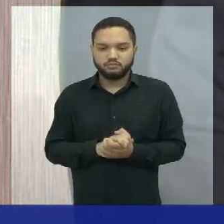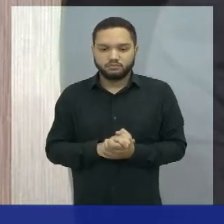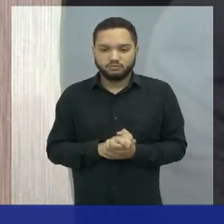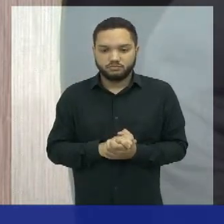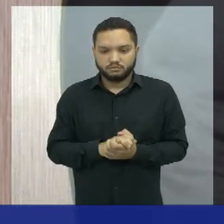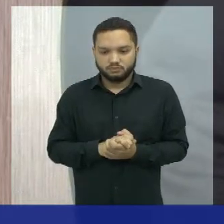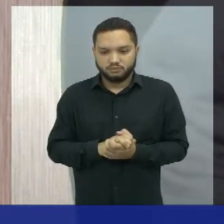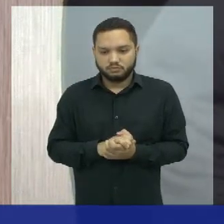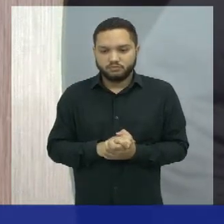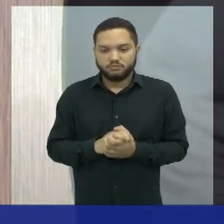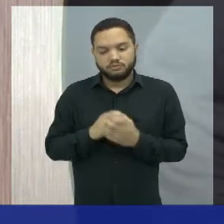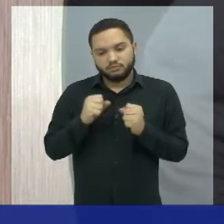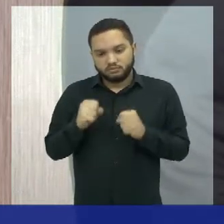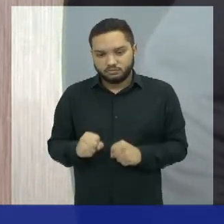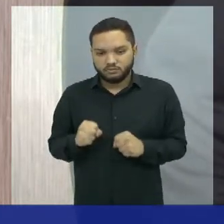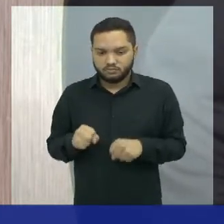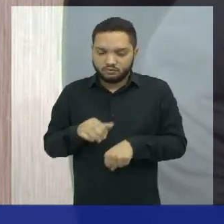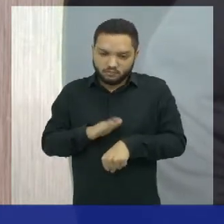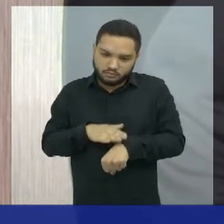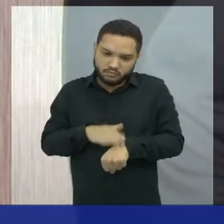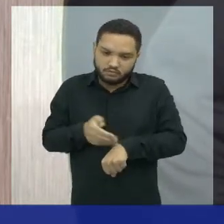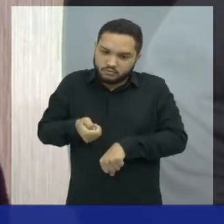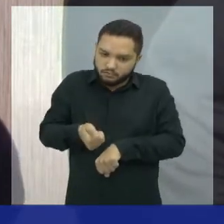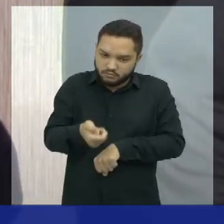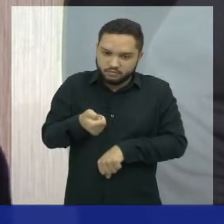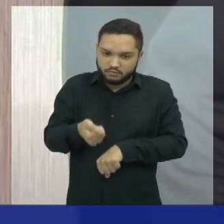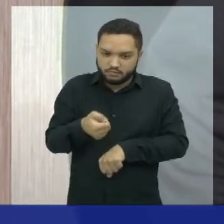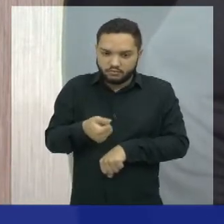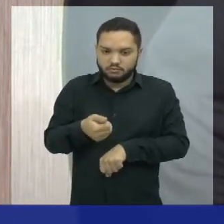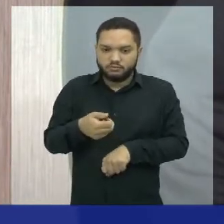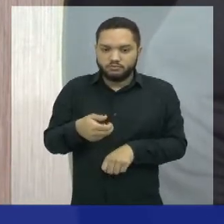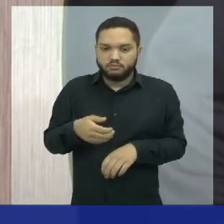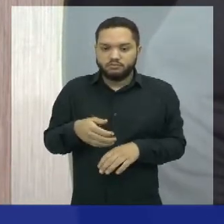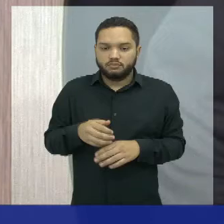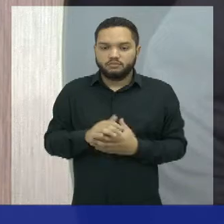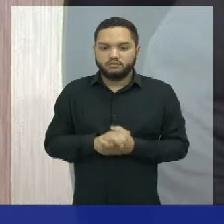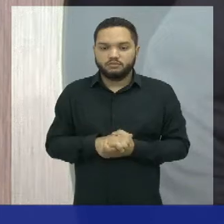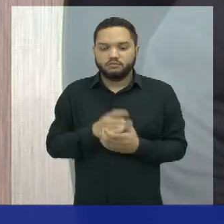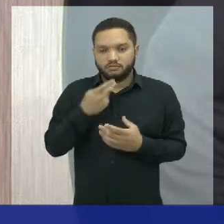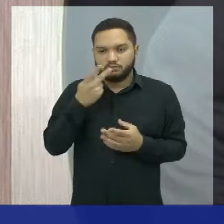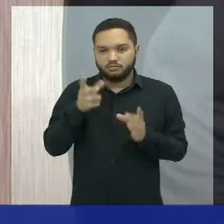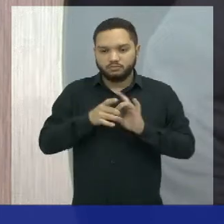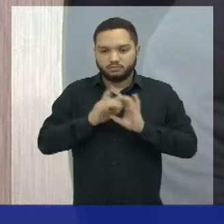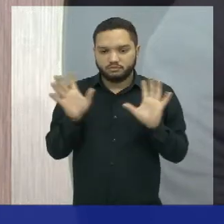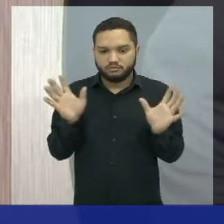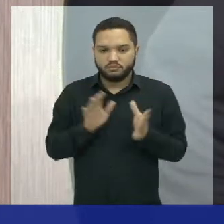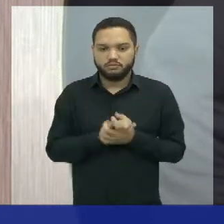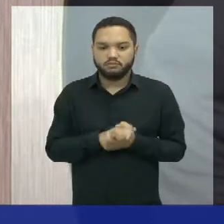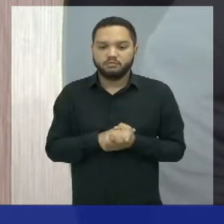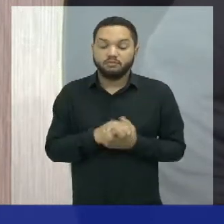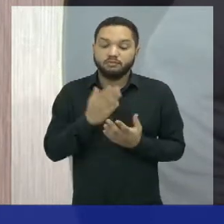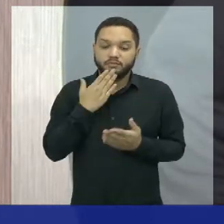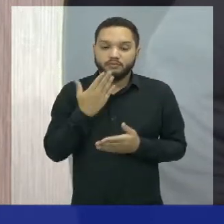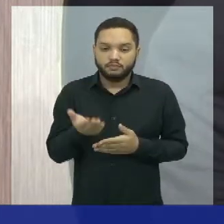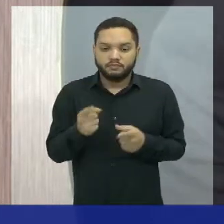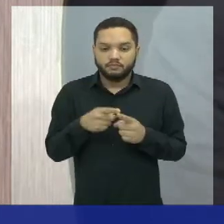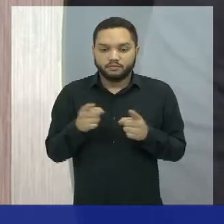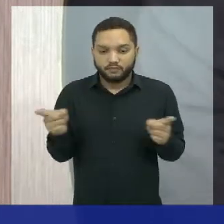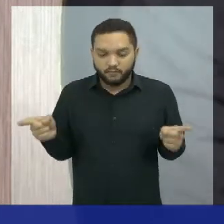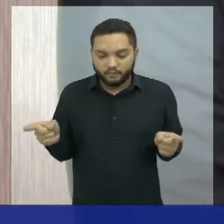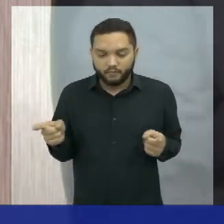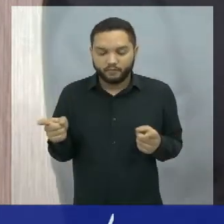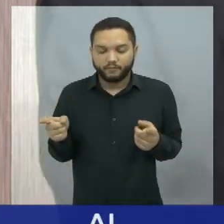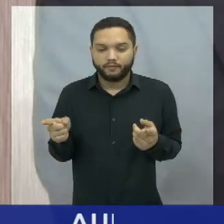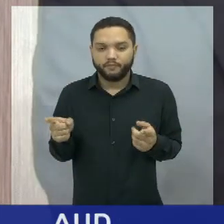também procuramos ter uma tolerância para que as pessoas possam falar livremente. Solicito, obviamente, que as